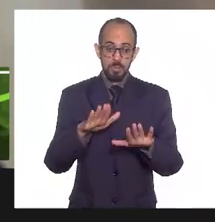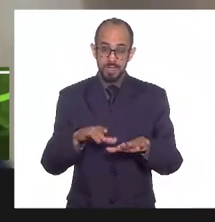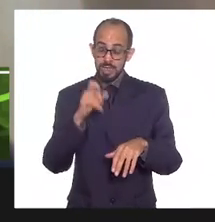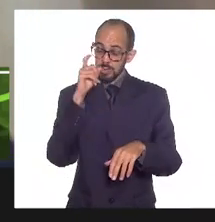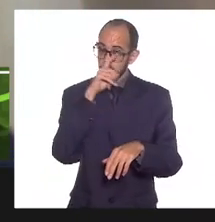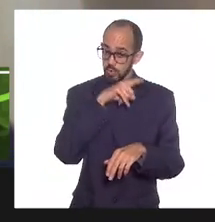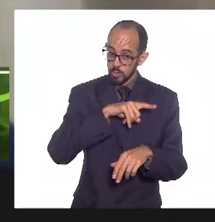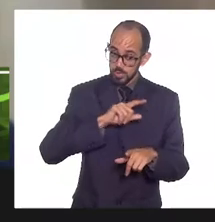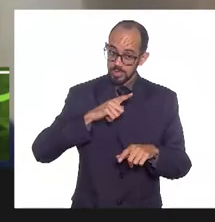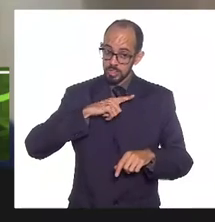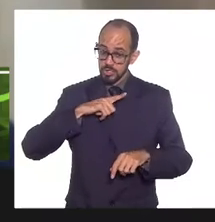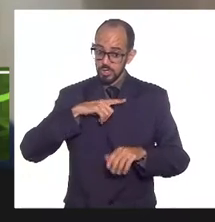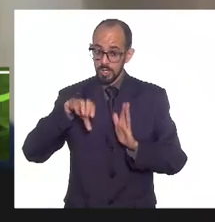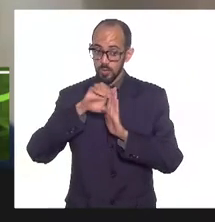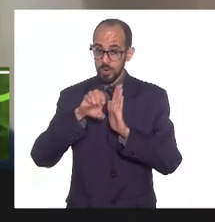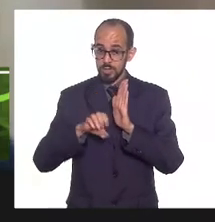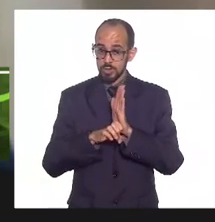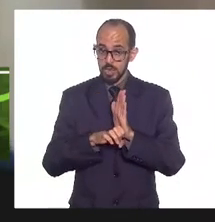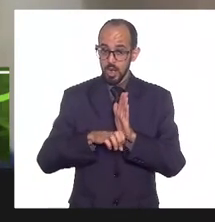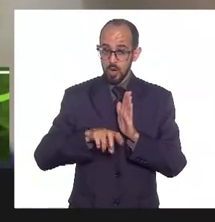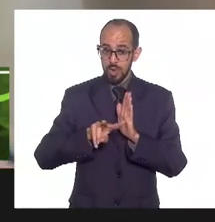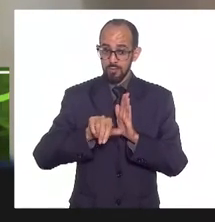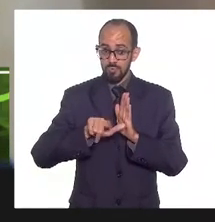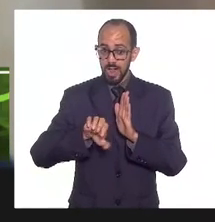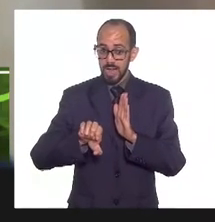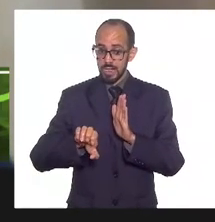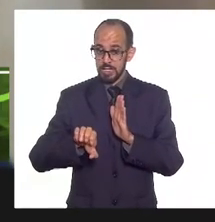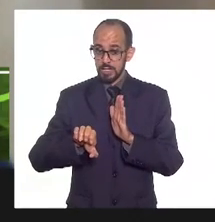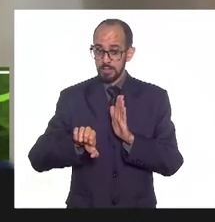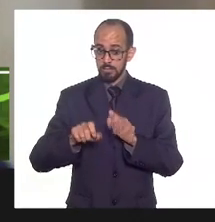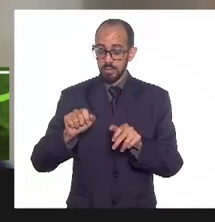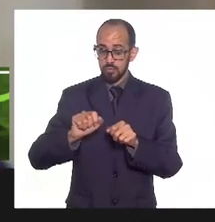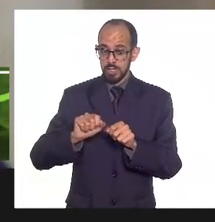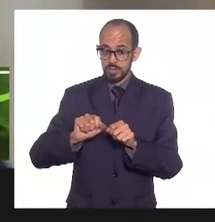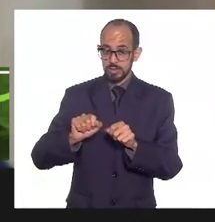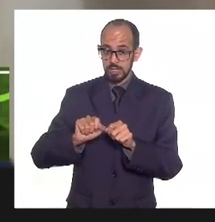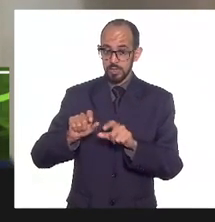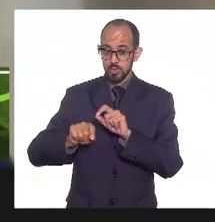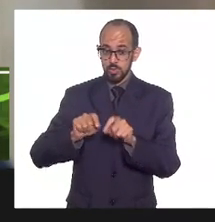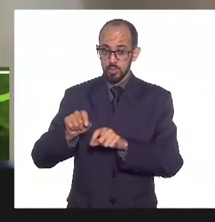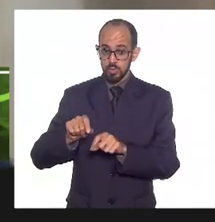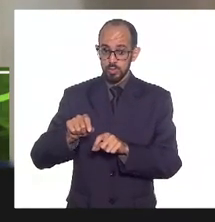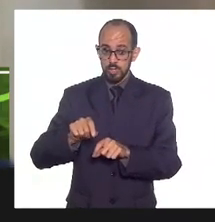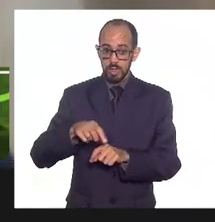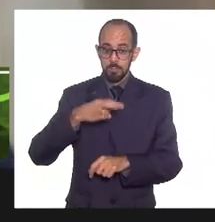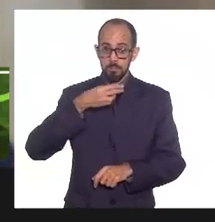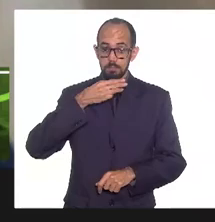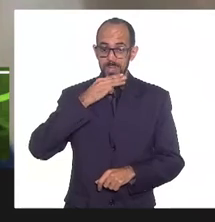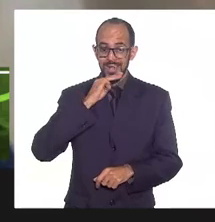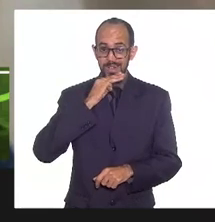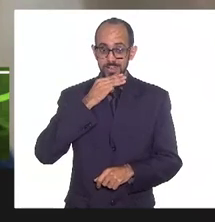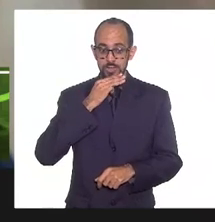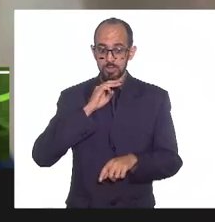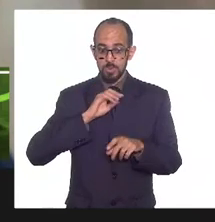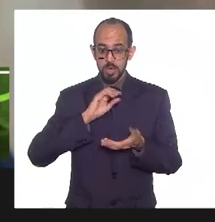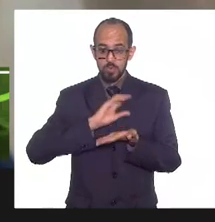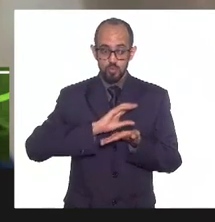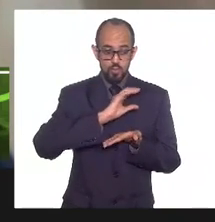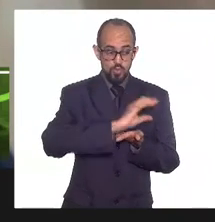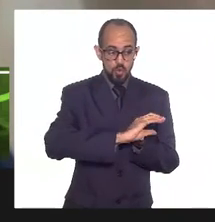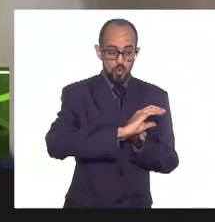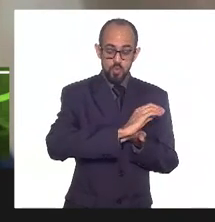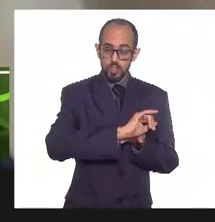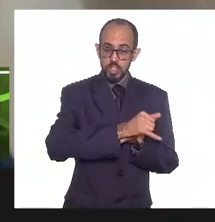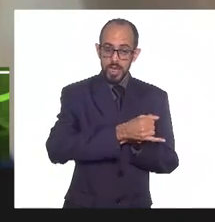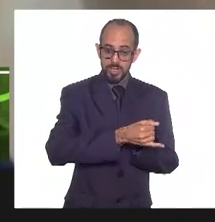ganhamos um edital da Vale do Rio Doce para fazer essa parte de Mangratiba os circuitos foram depositados em janeiro